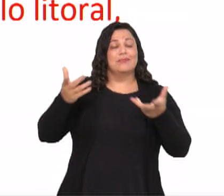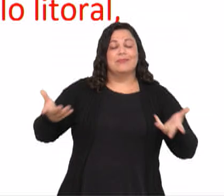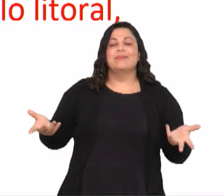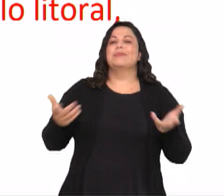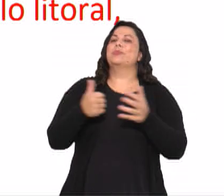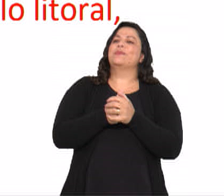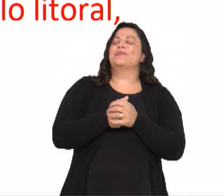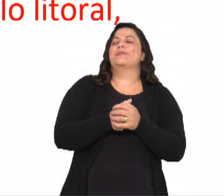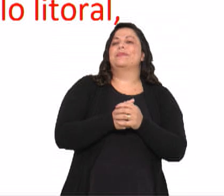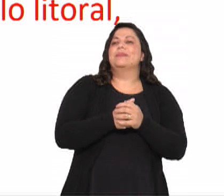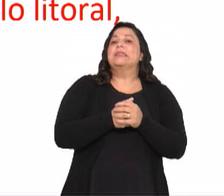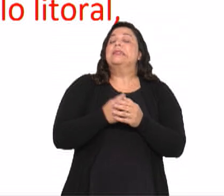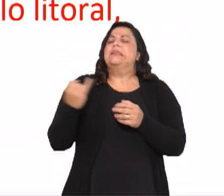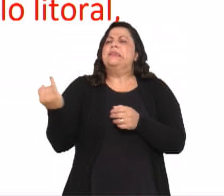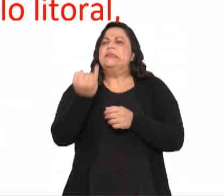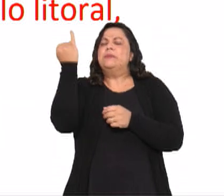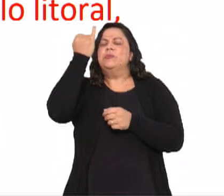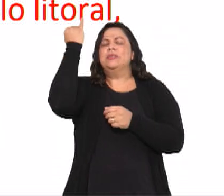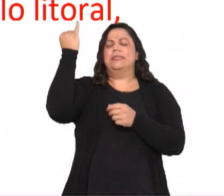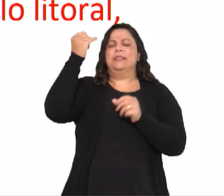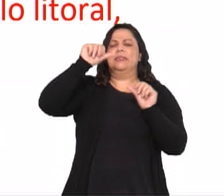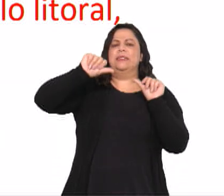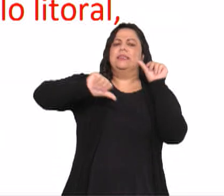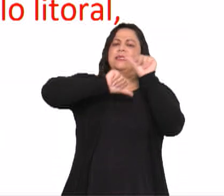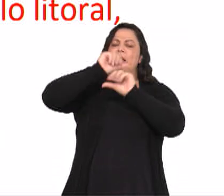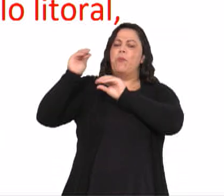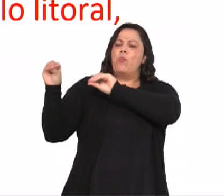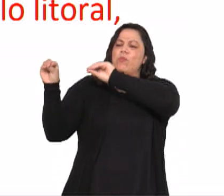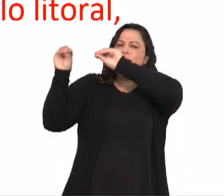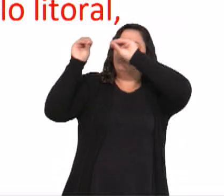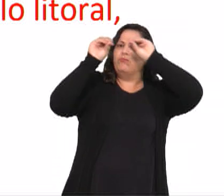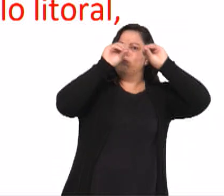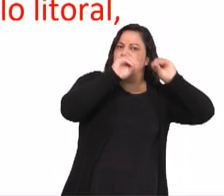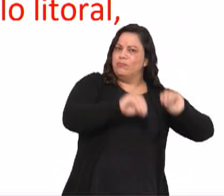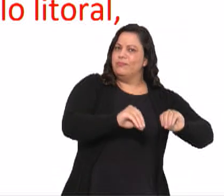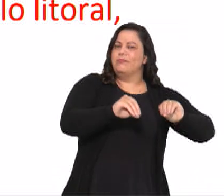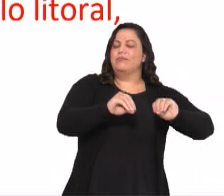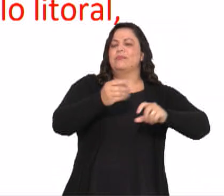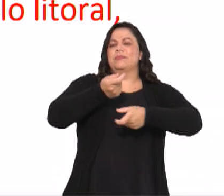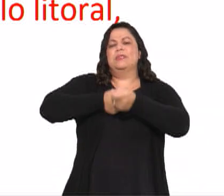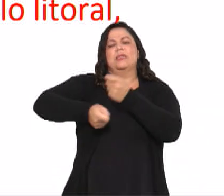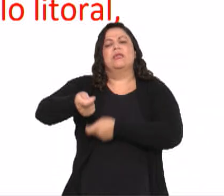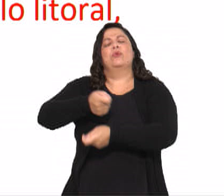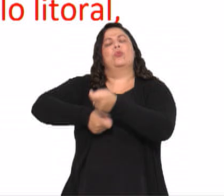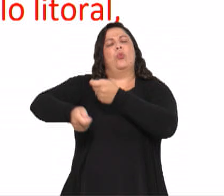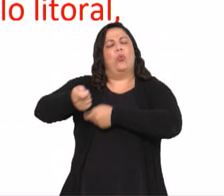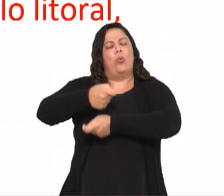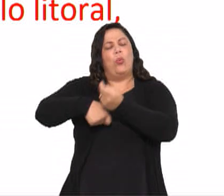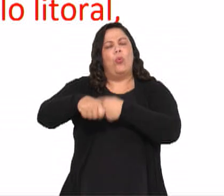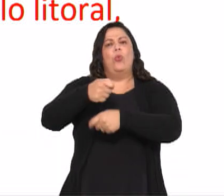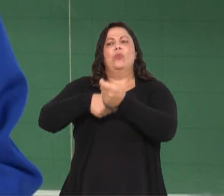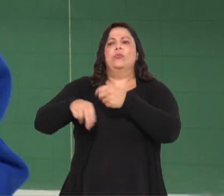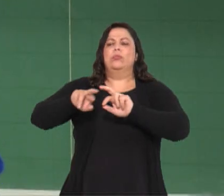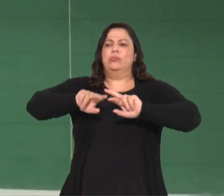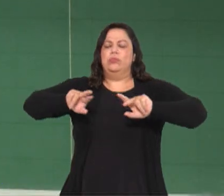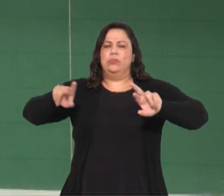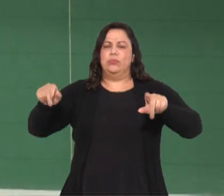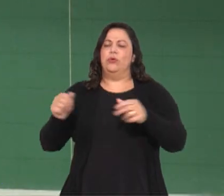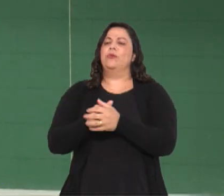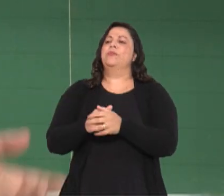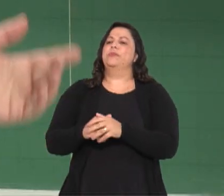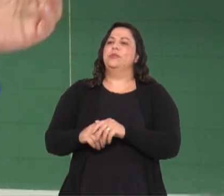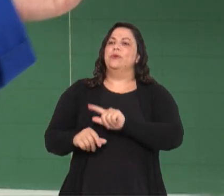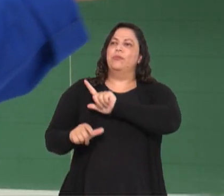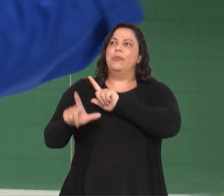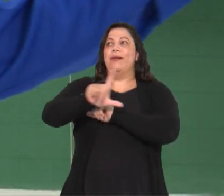essa mudança, né, de escoar os produtos econômicos do Paraná pelo oeste e sim agora pelo leste,